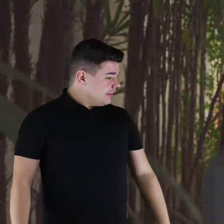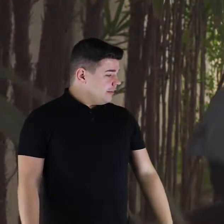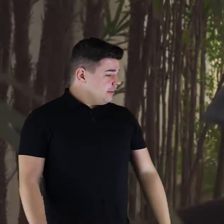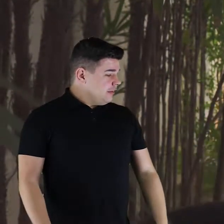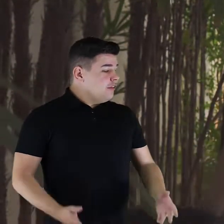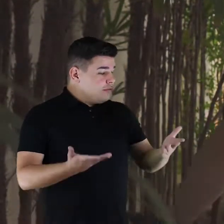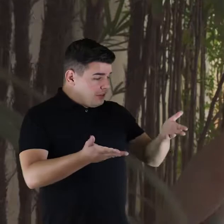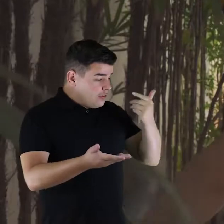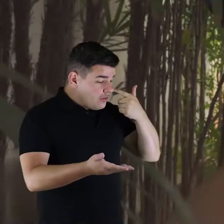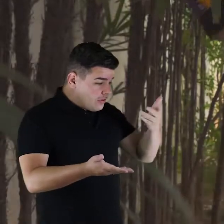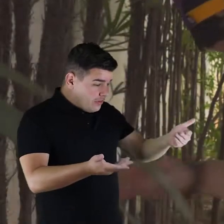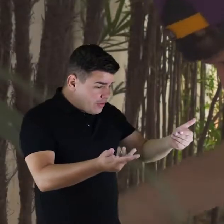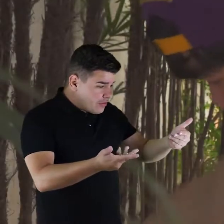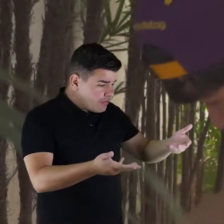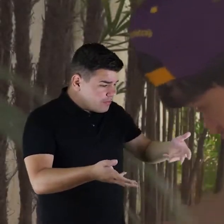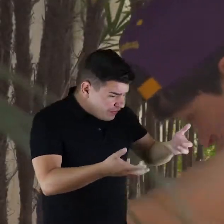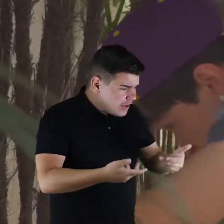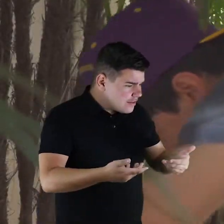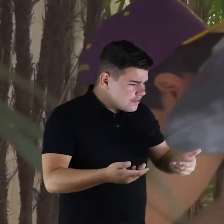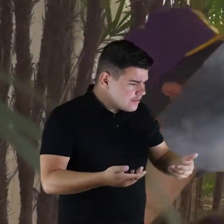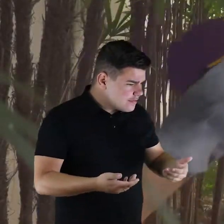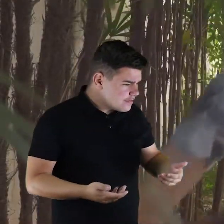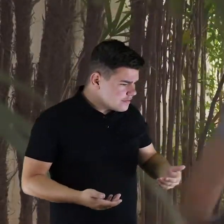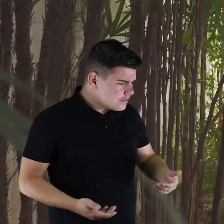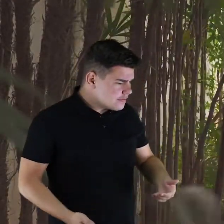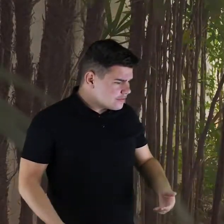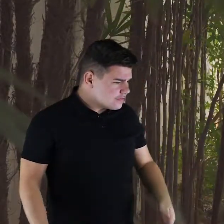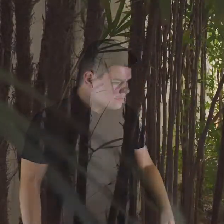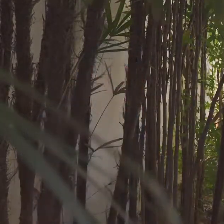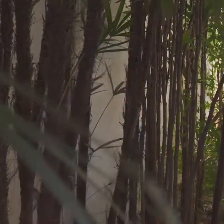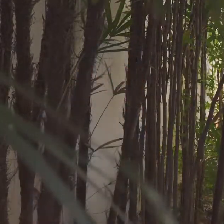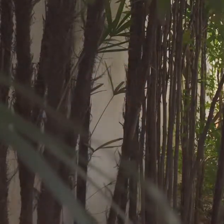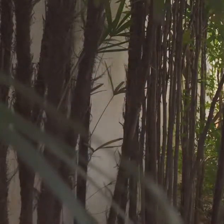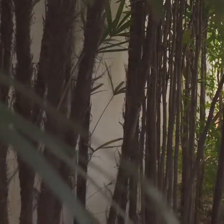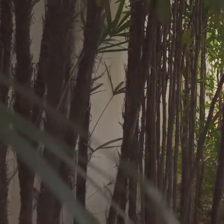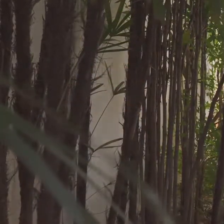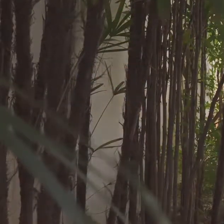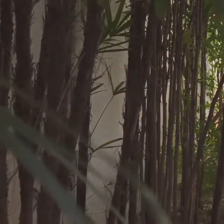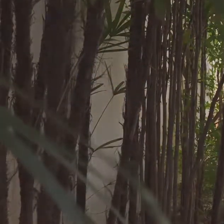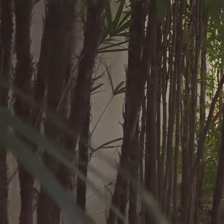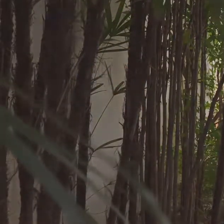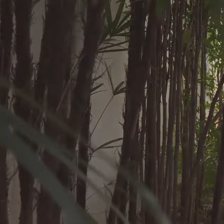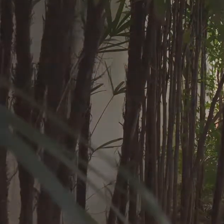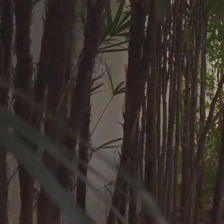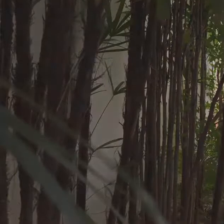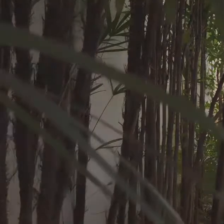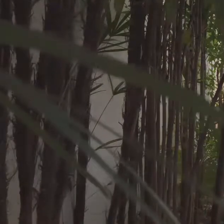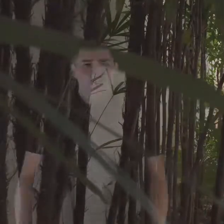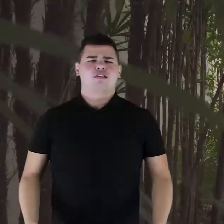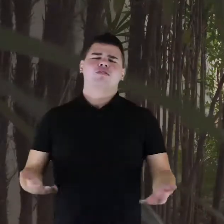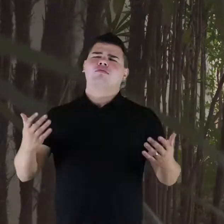observa Tusk, que anda ali perto. Aruan levanta-se e tenta pegá-lo. Ele segue o cão, que corre.